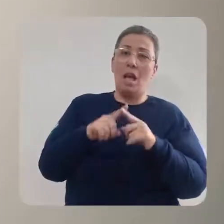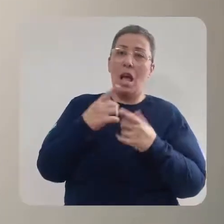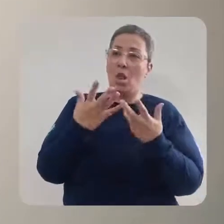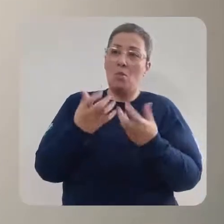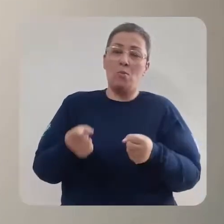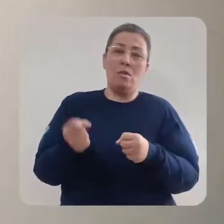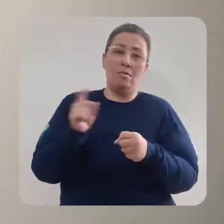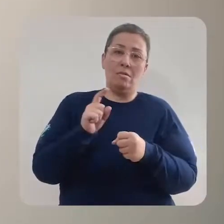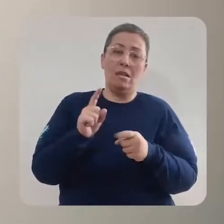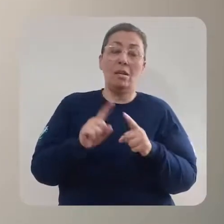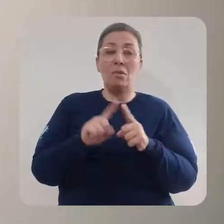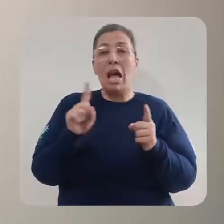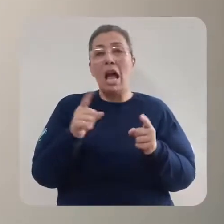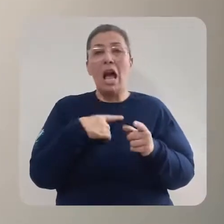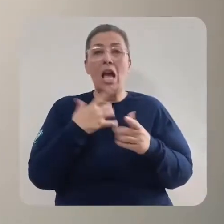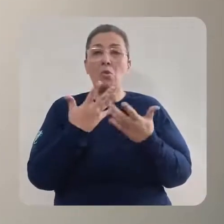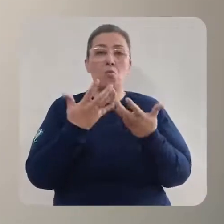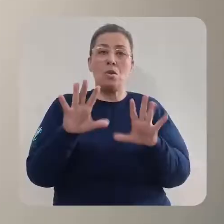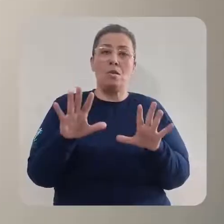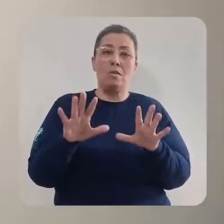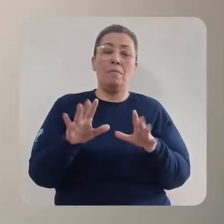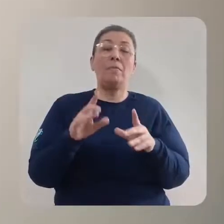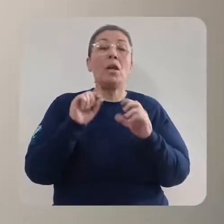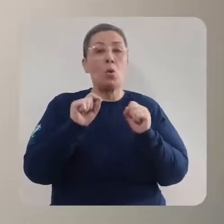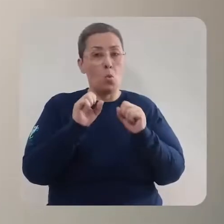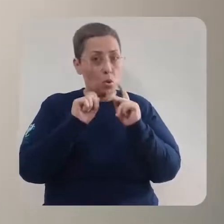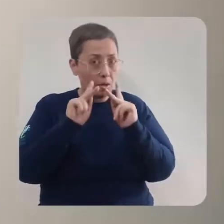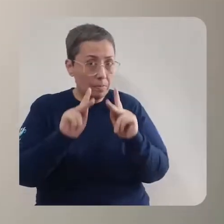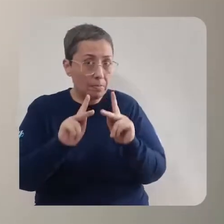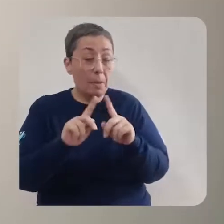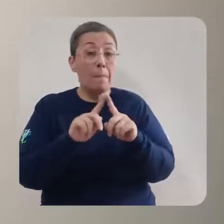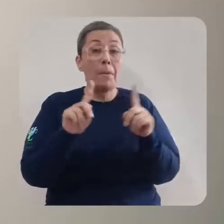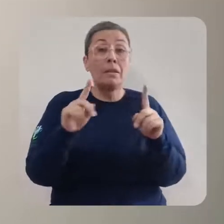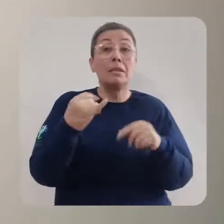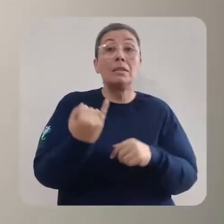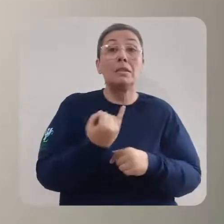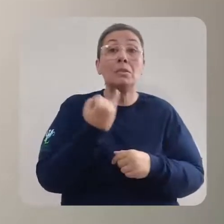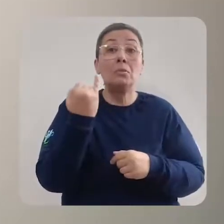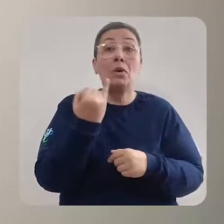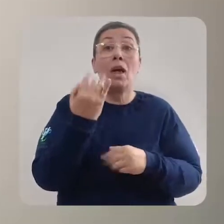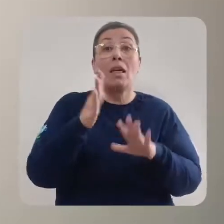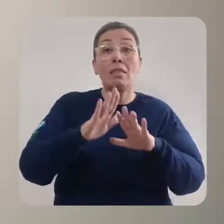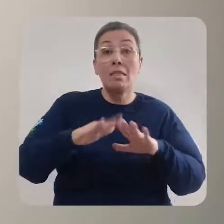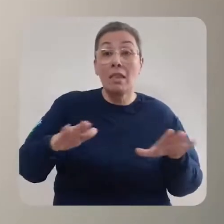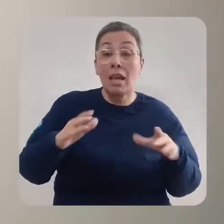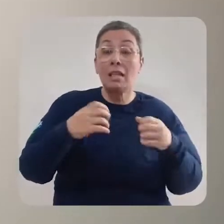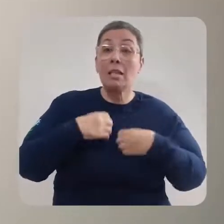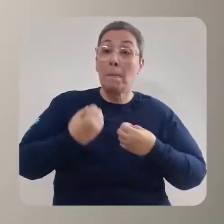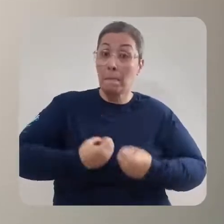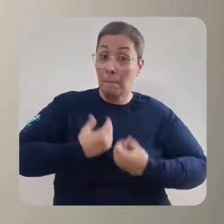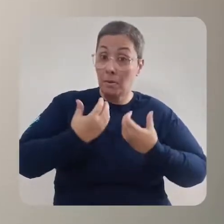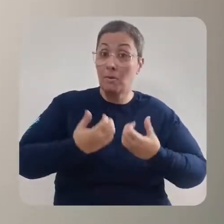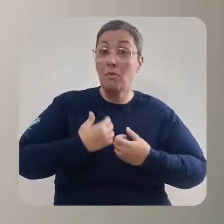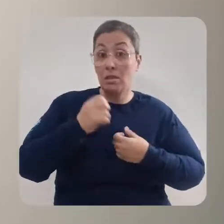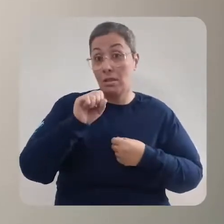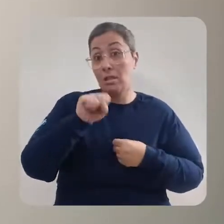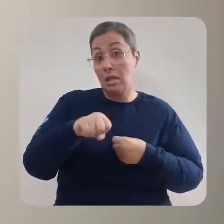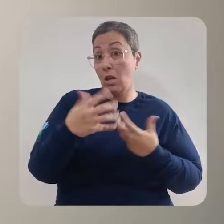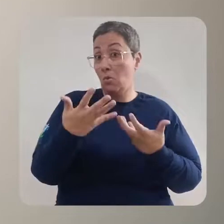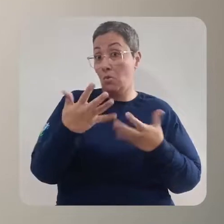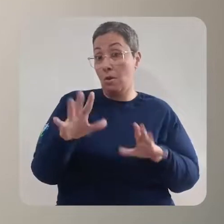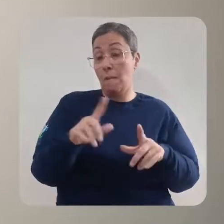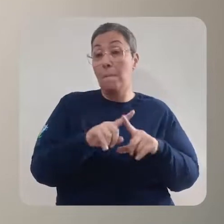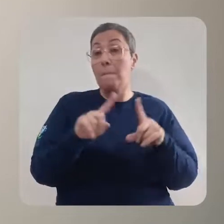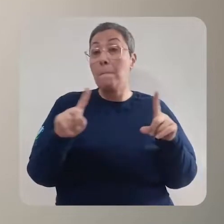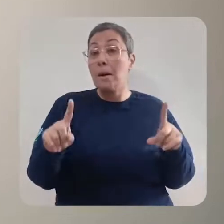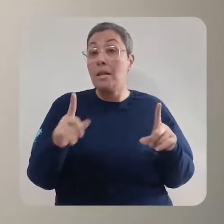ele não deixa. Ah, ele não quer. Tudo bem. Importante que a criança se manifeste se ela não